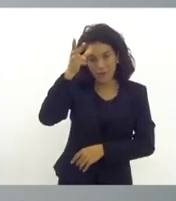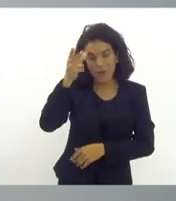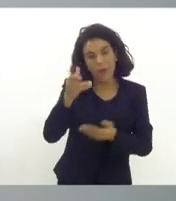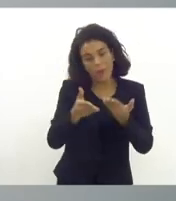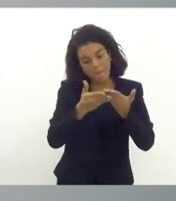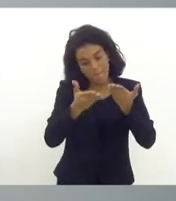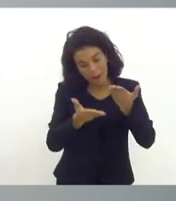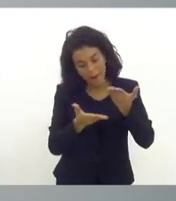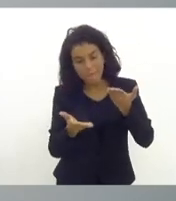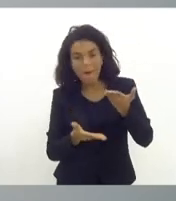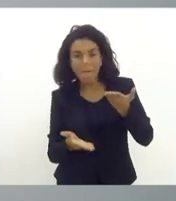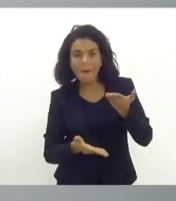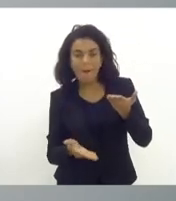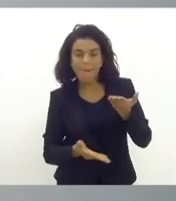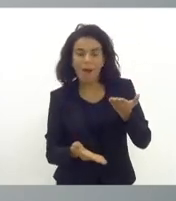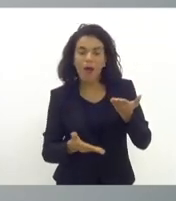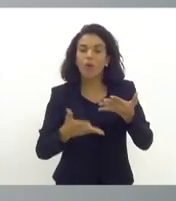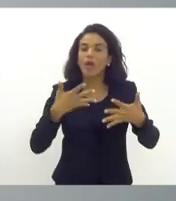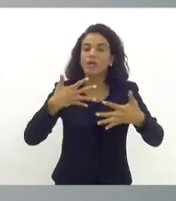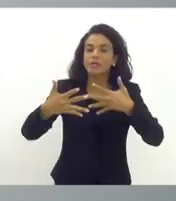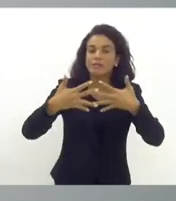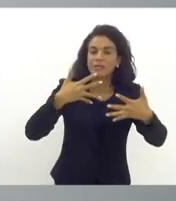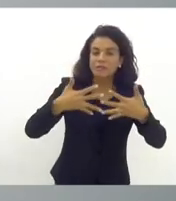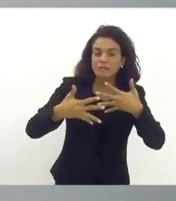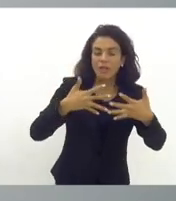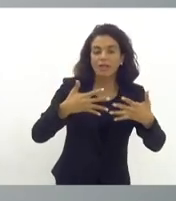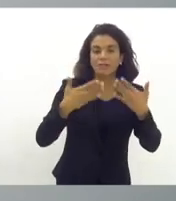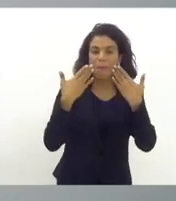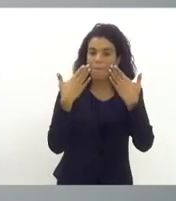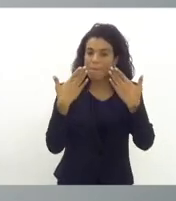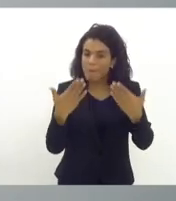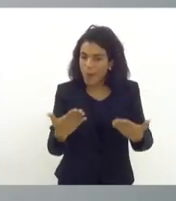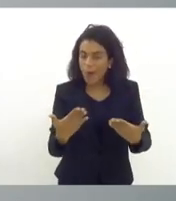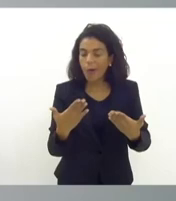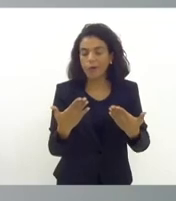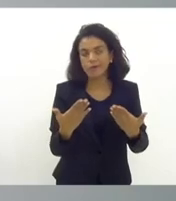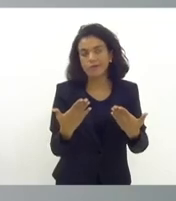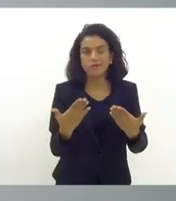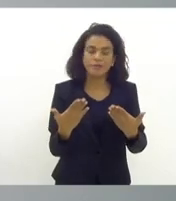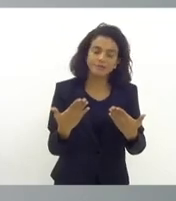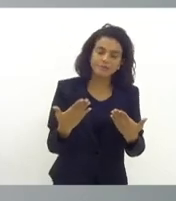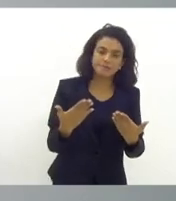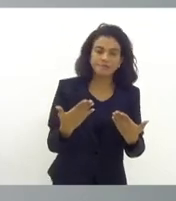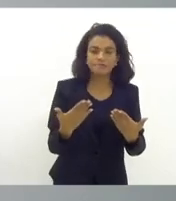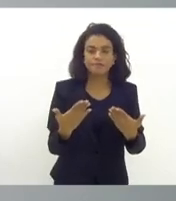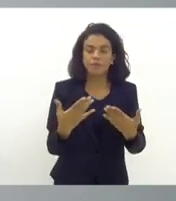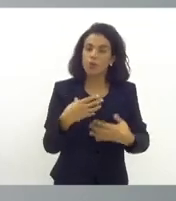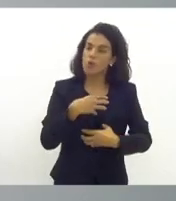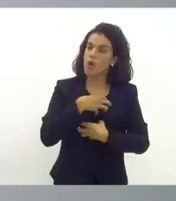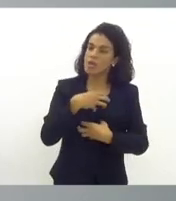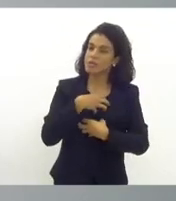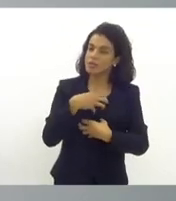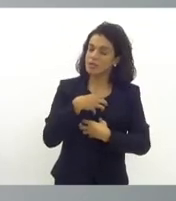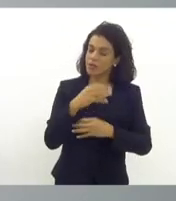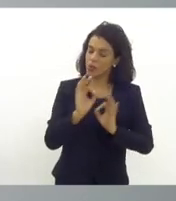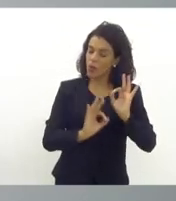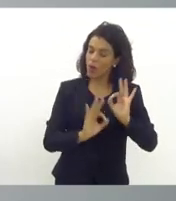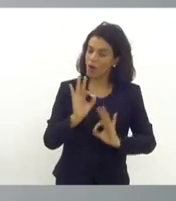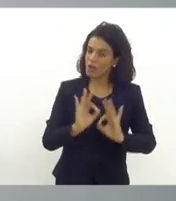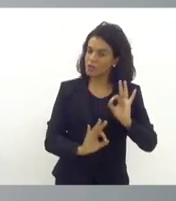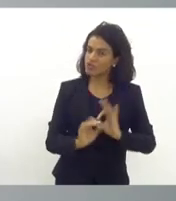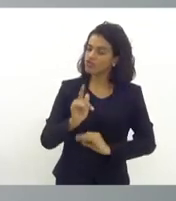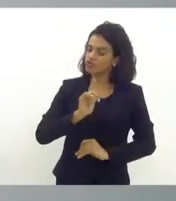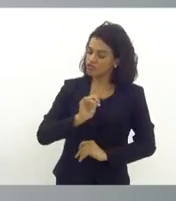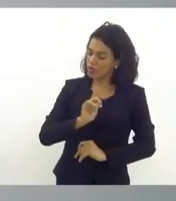vez dá mais transparência para digamos assim uma sensação de organização do evento